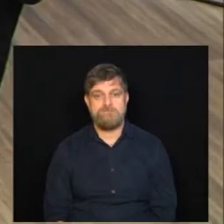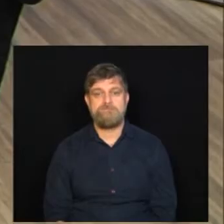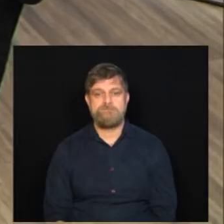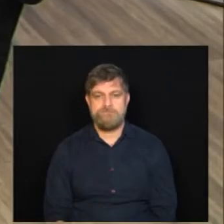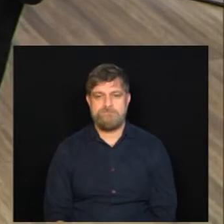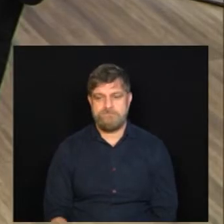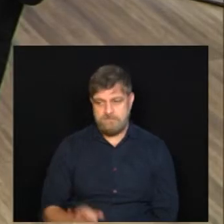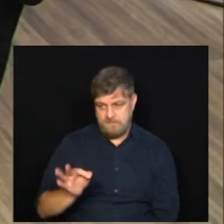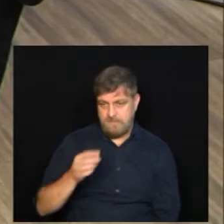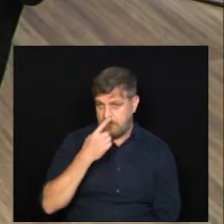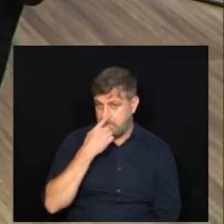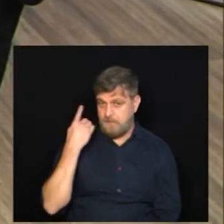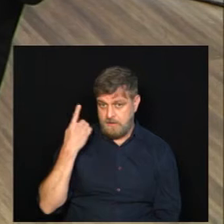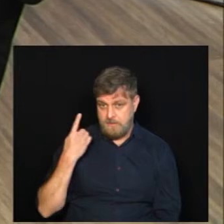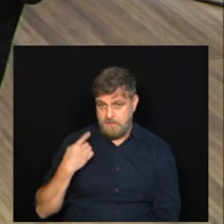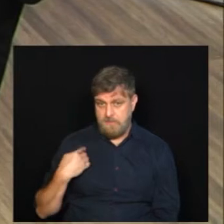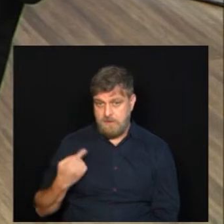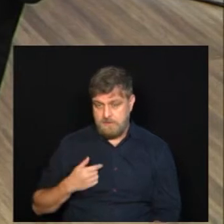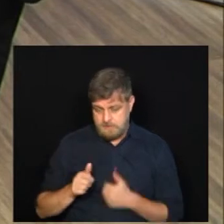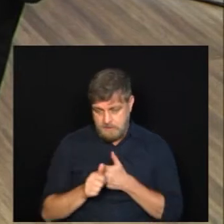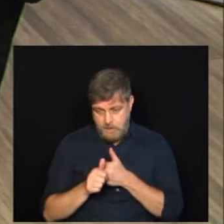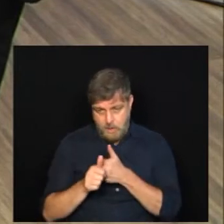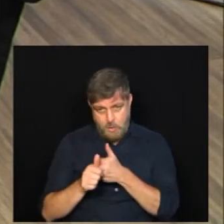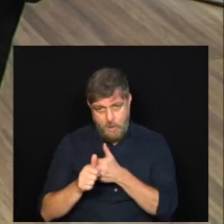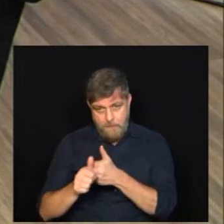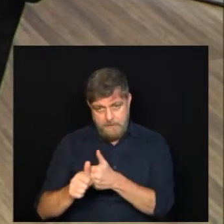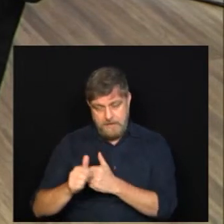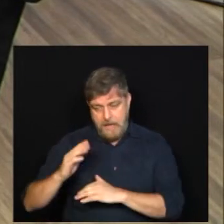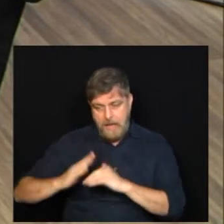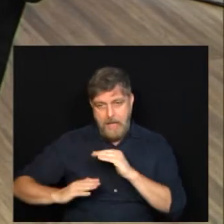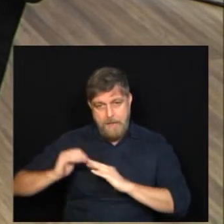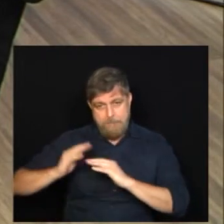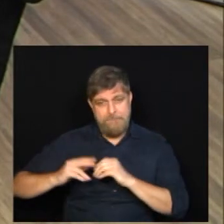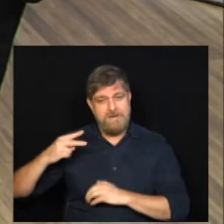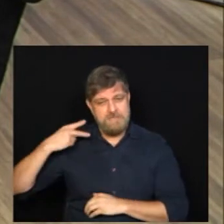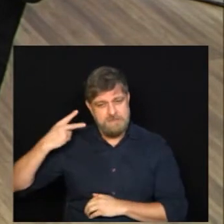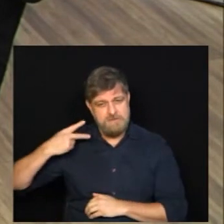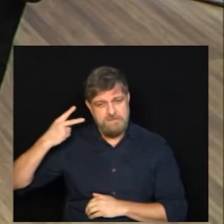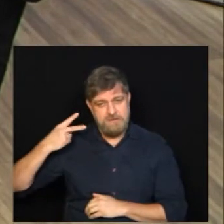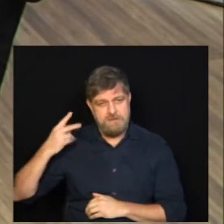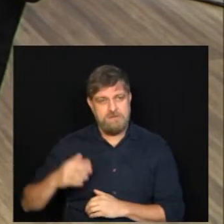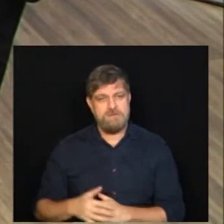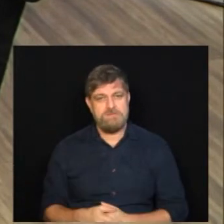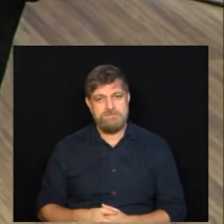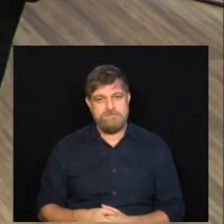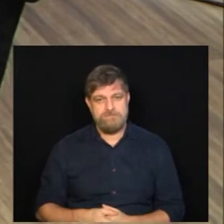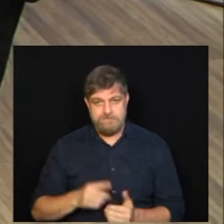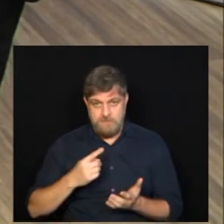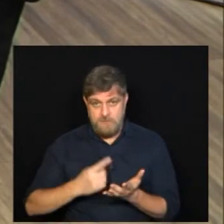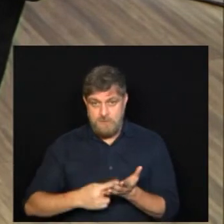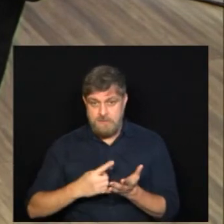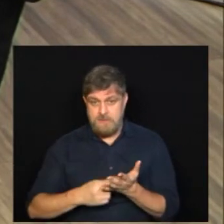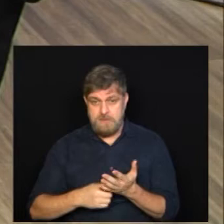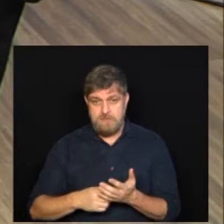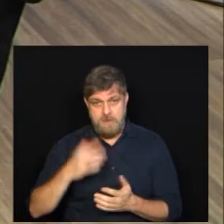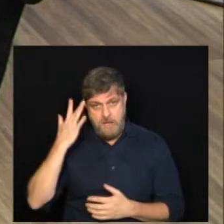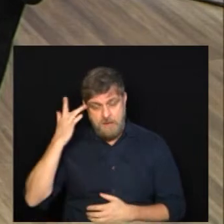Tá certo, Minabriel, a gente continua acompanhando aí as atividades parlamentares. Combinado, então,